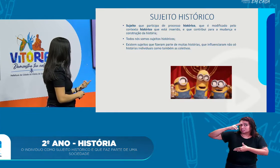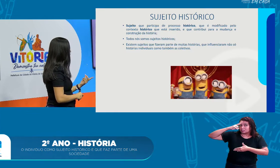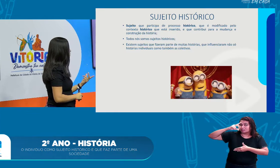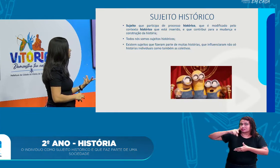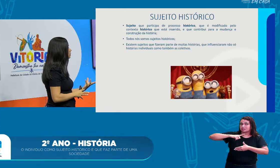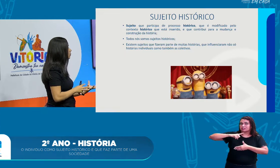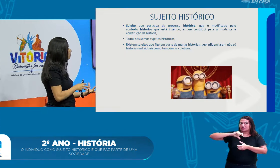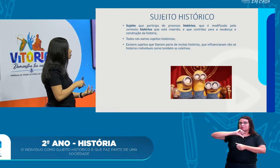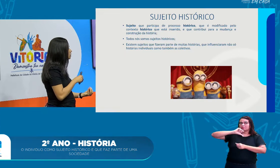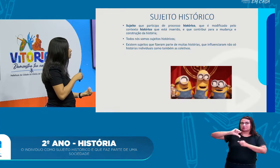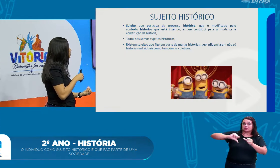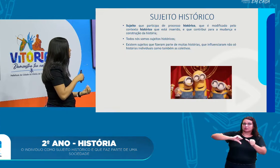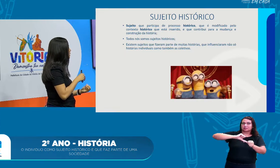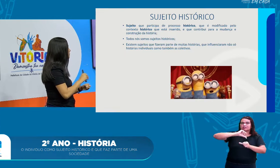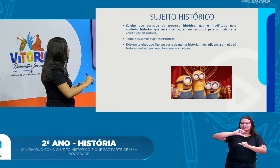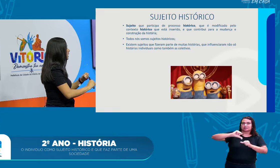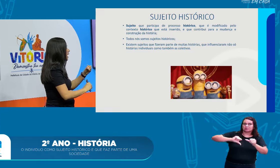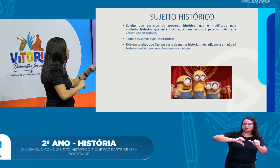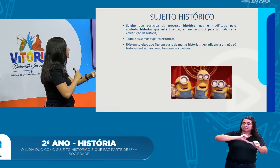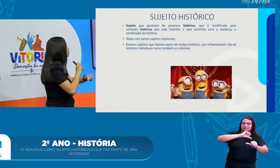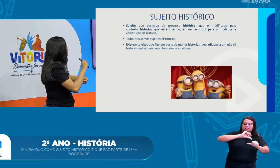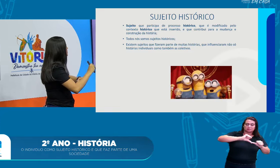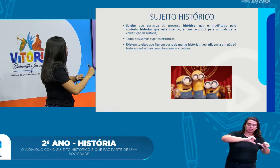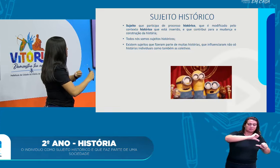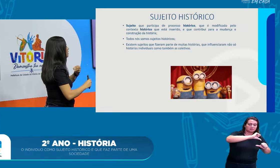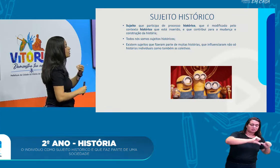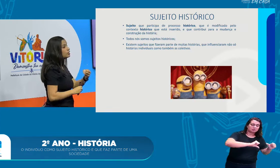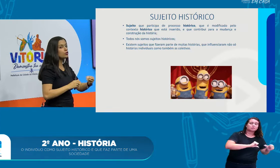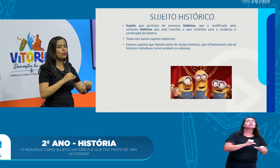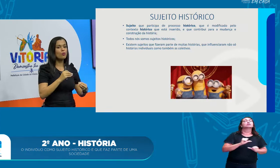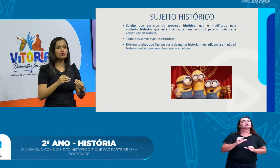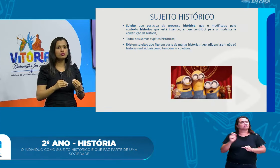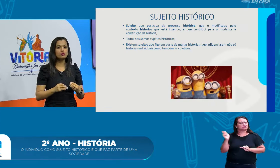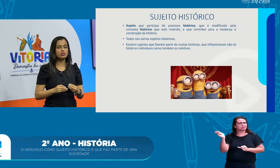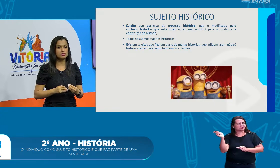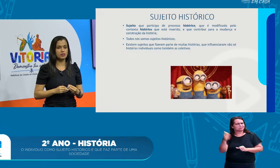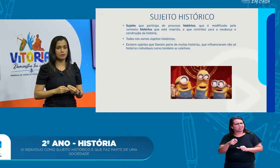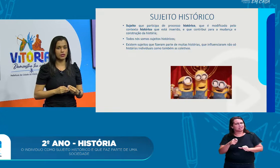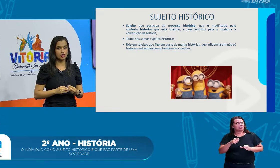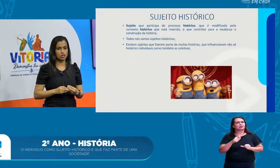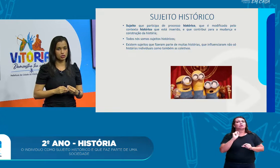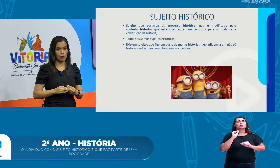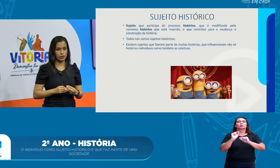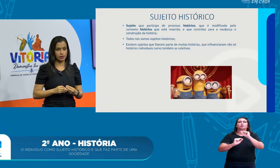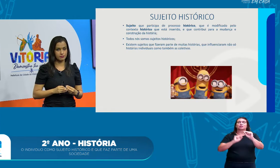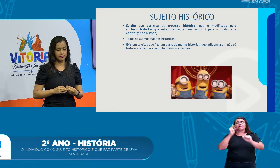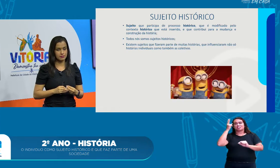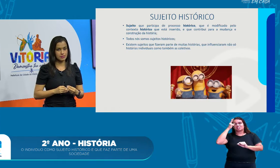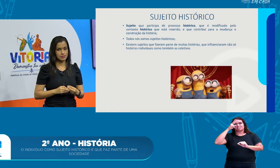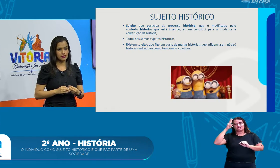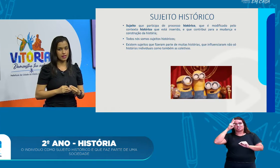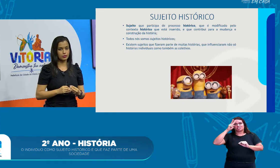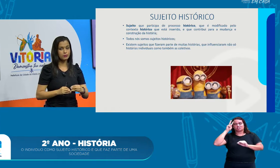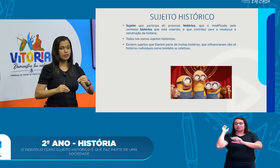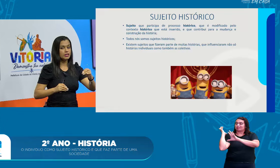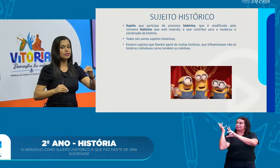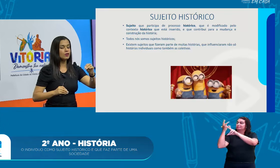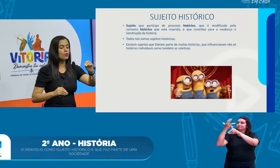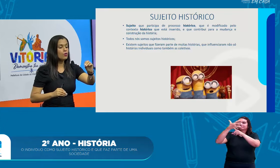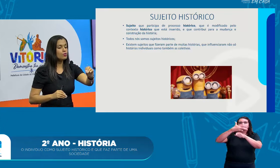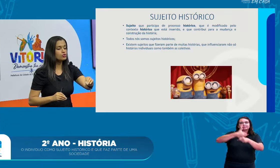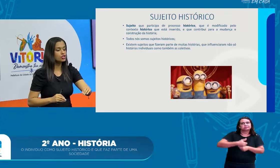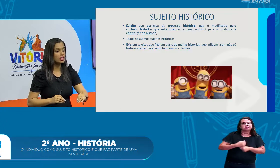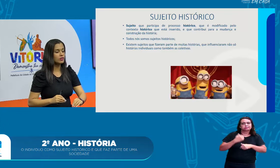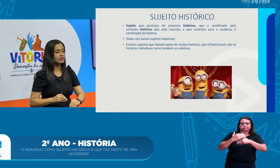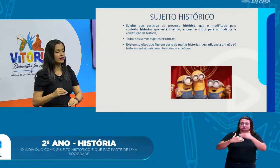inserido e que contribui para a mudança e construção da história. Certo?